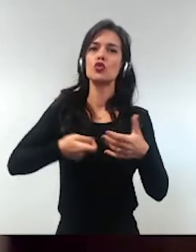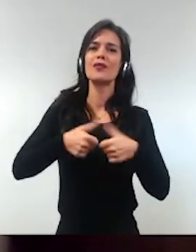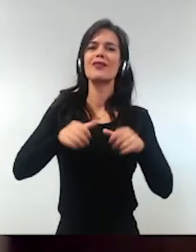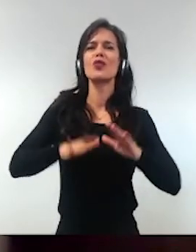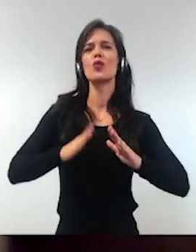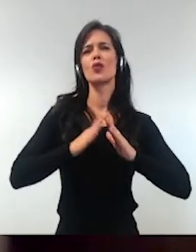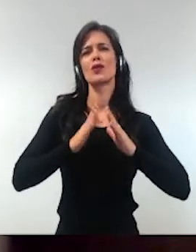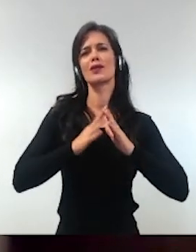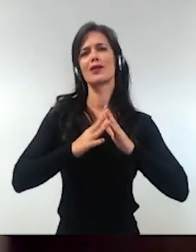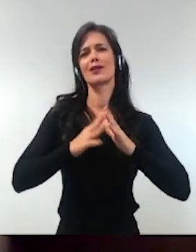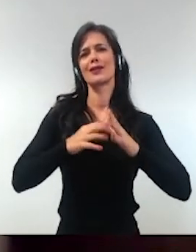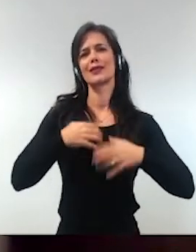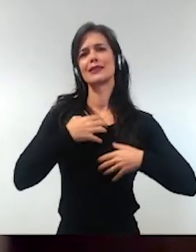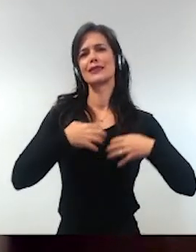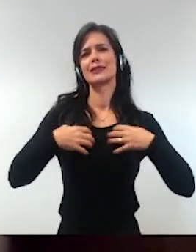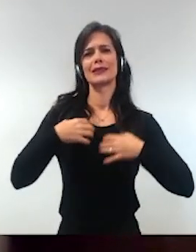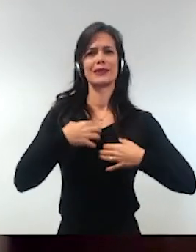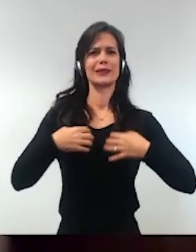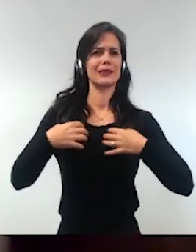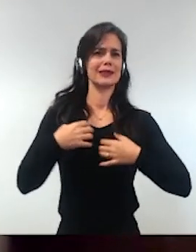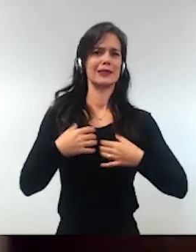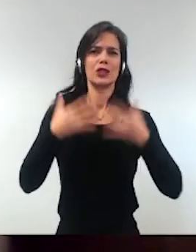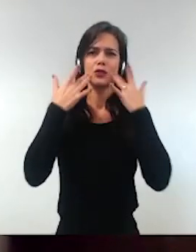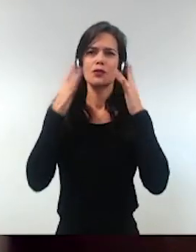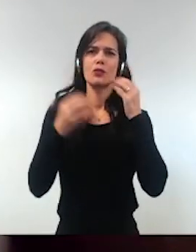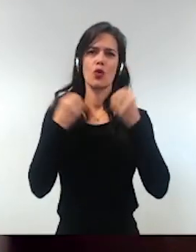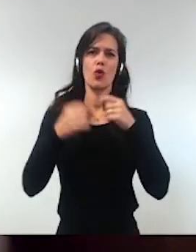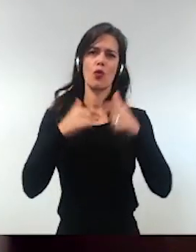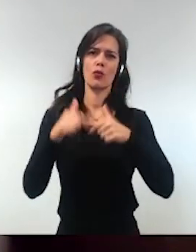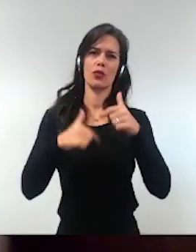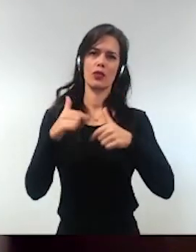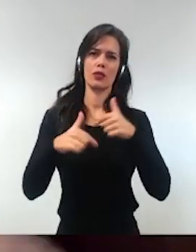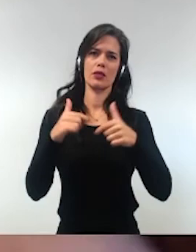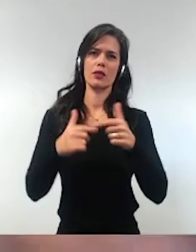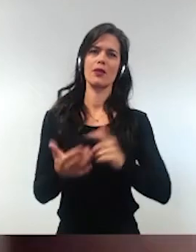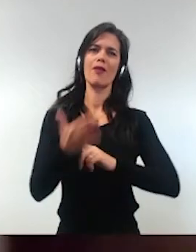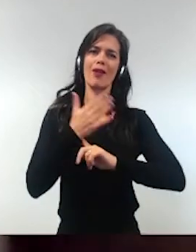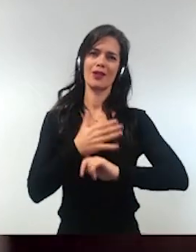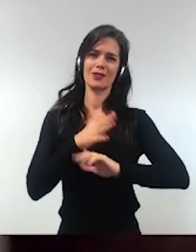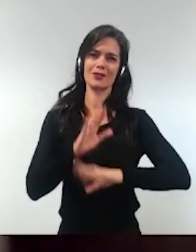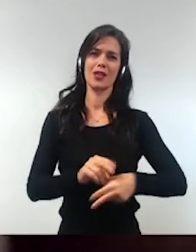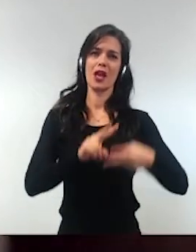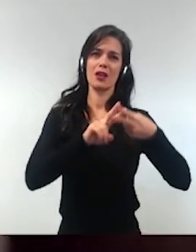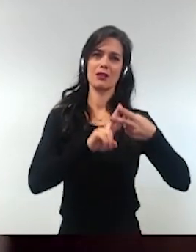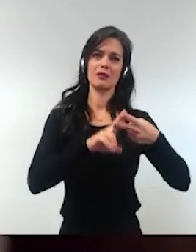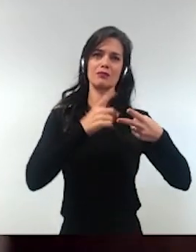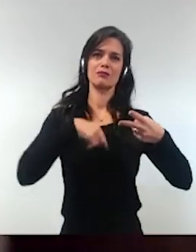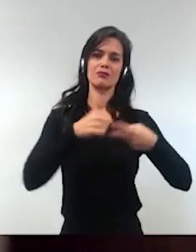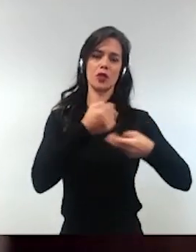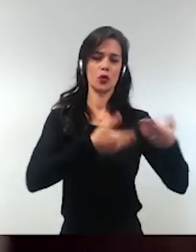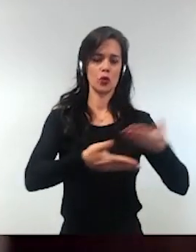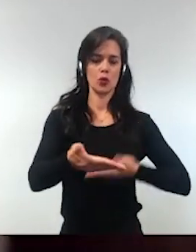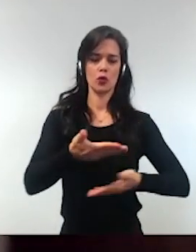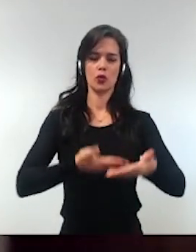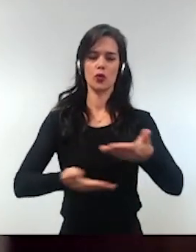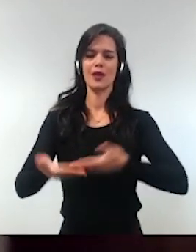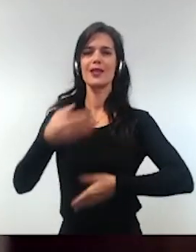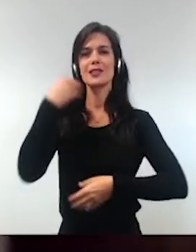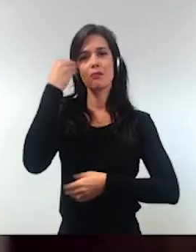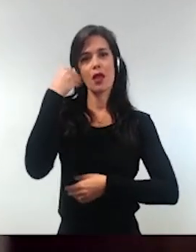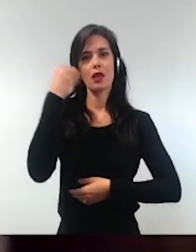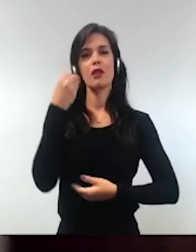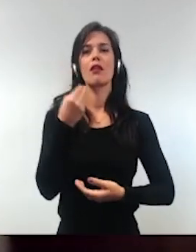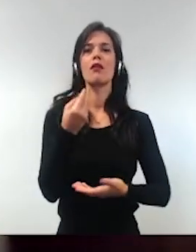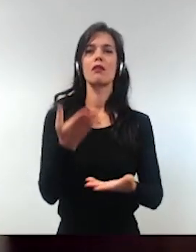casa, angustiados, sem saber como trabalhariam. Então, através da hashtag, nós compartilhamos experiências